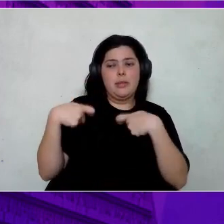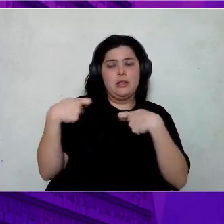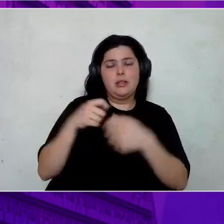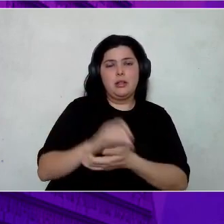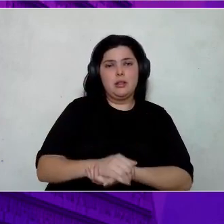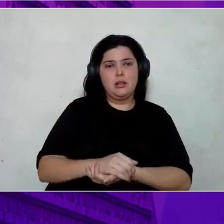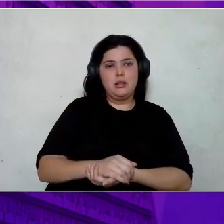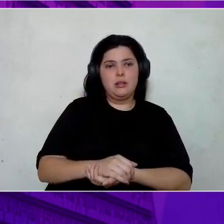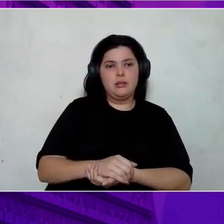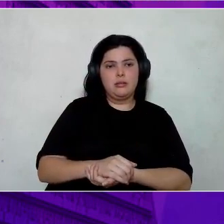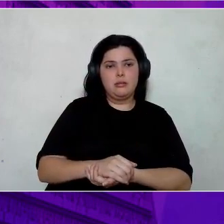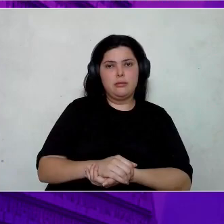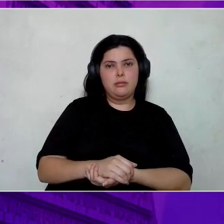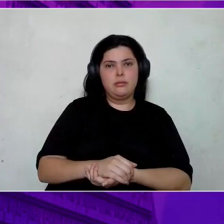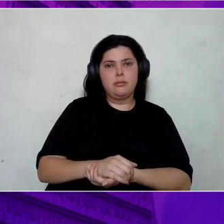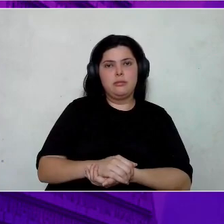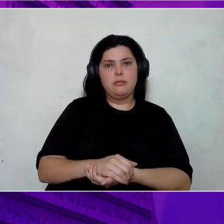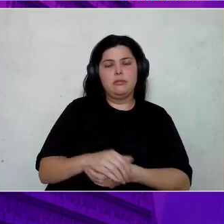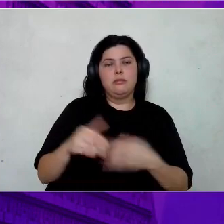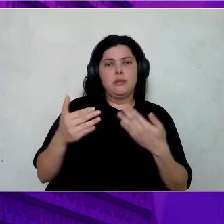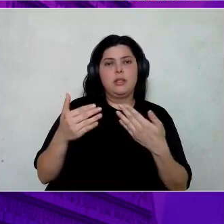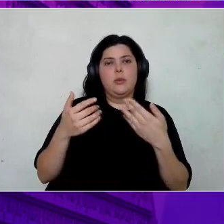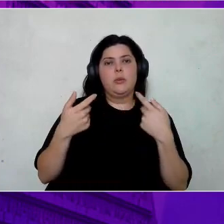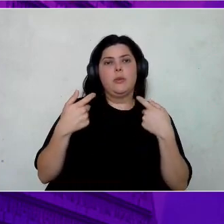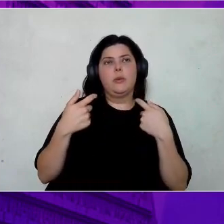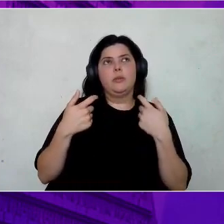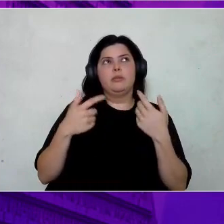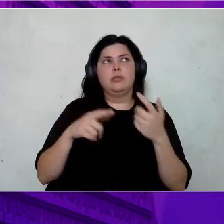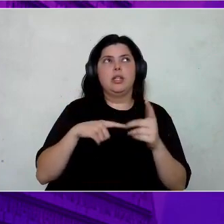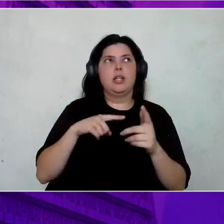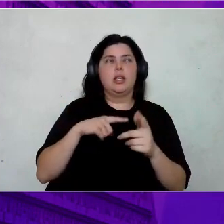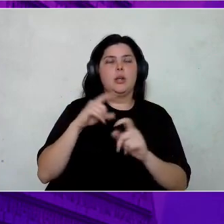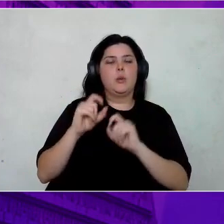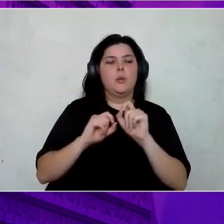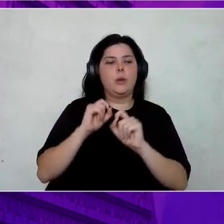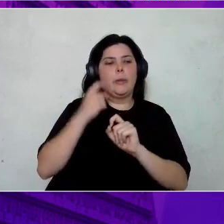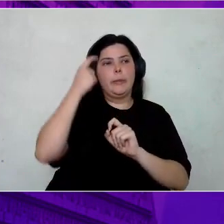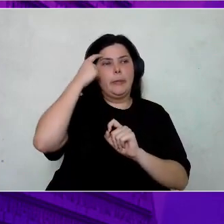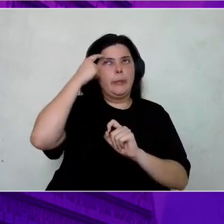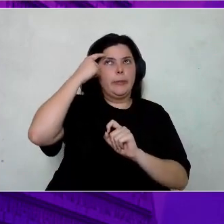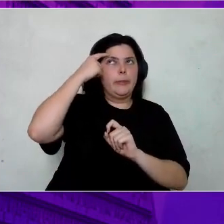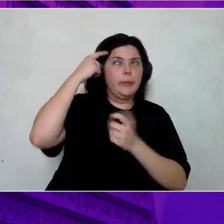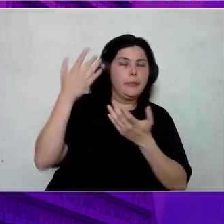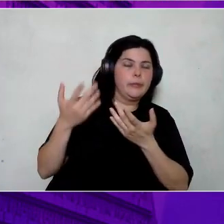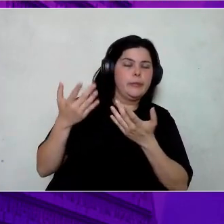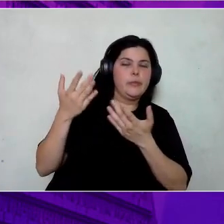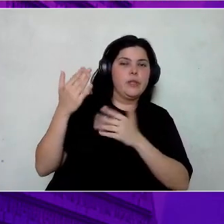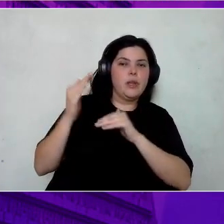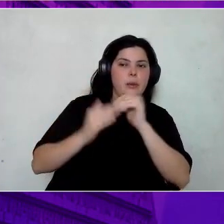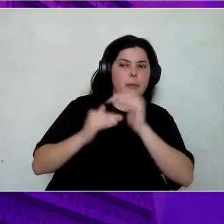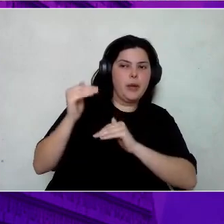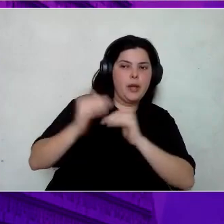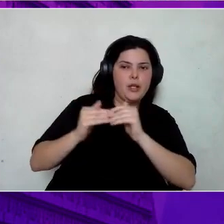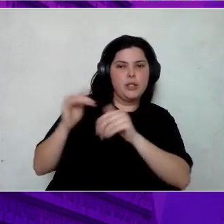você tem que ter esse pensamento, né, de execução versus estratégia. Você agora é